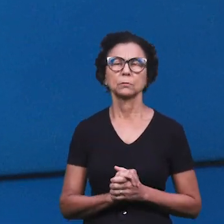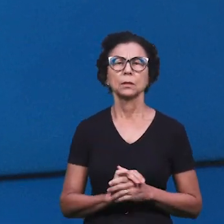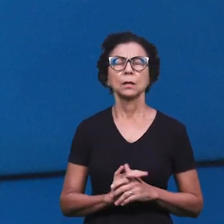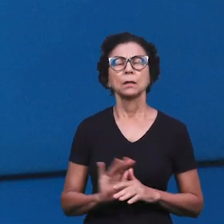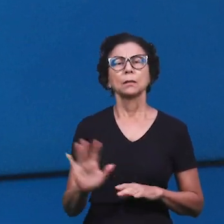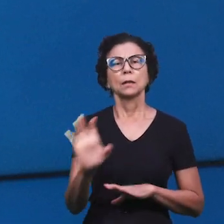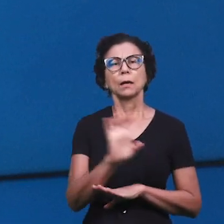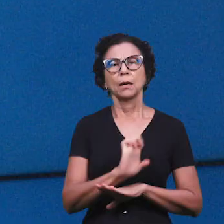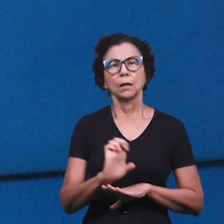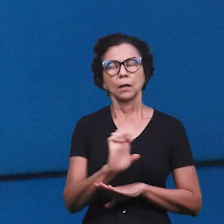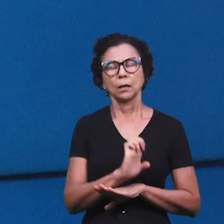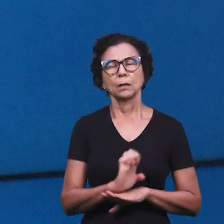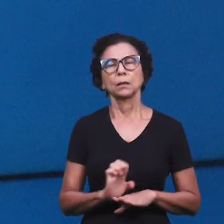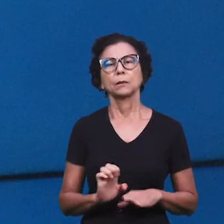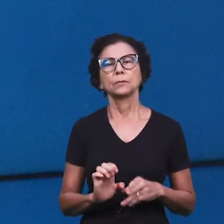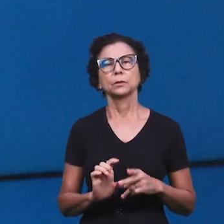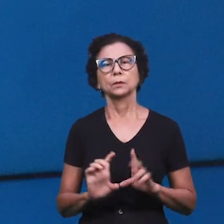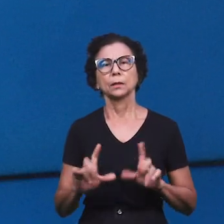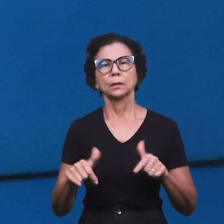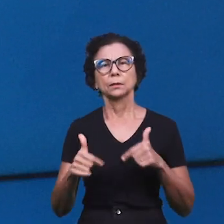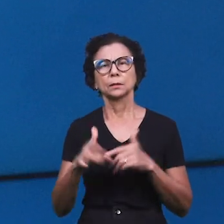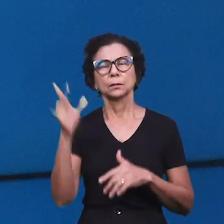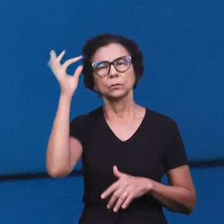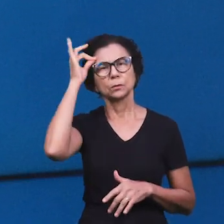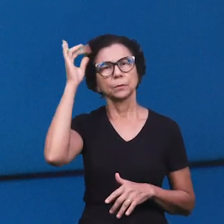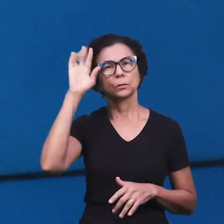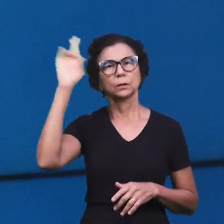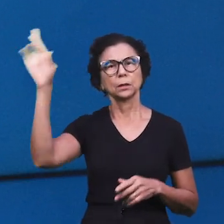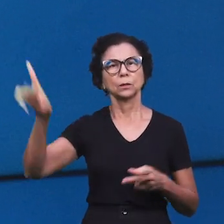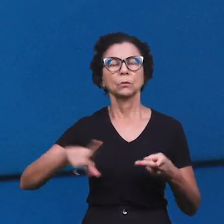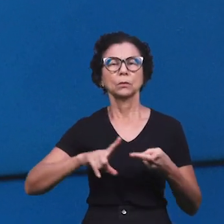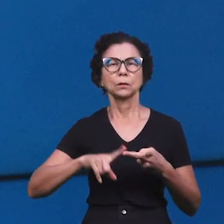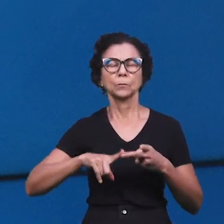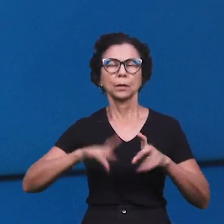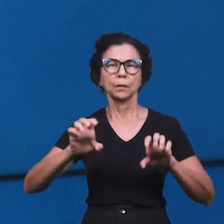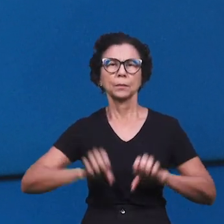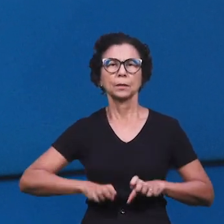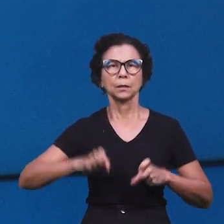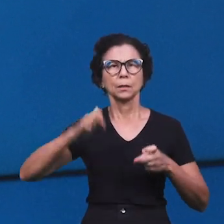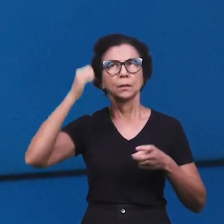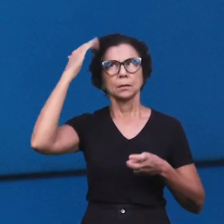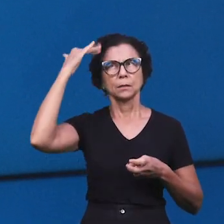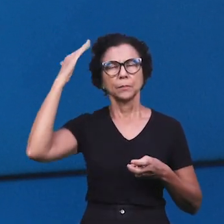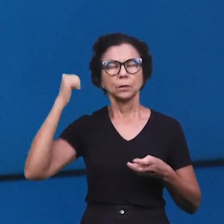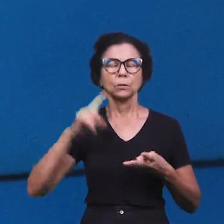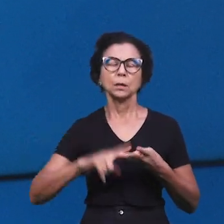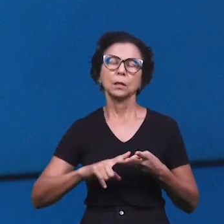em Pérgamo veio a ênfase, né? Foi a operação ali do discernimento, né?